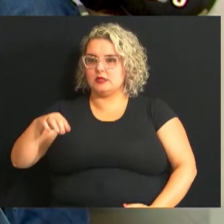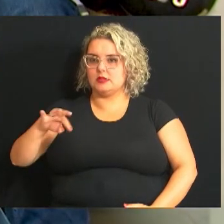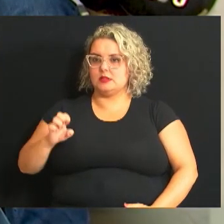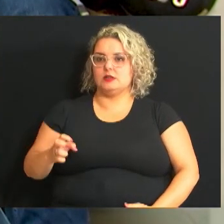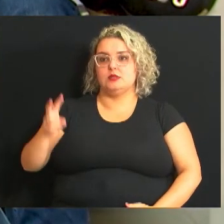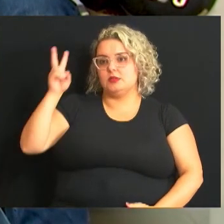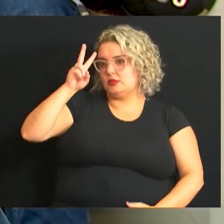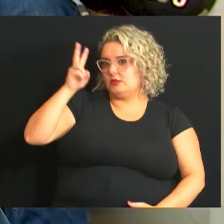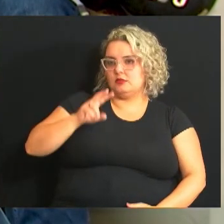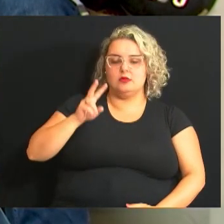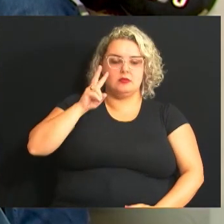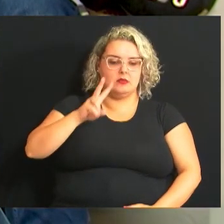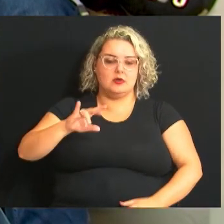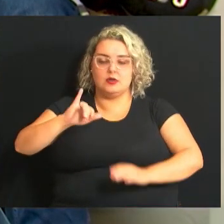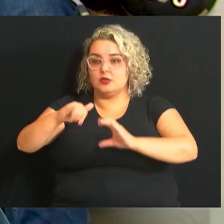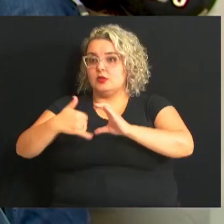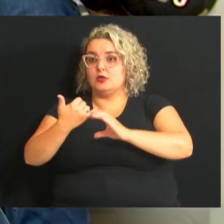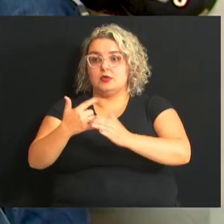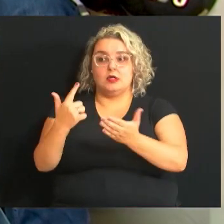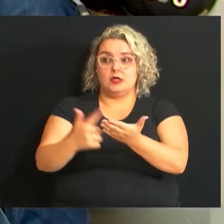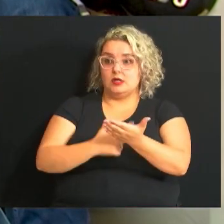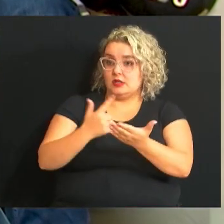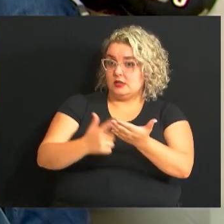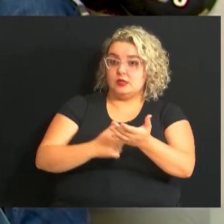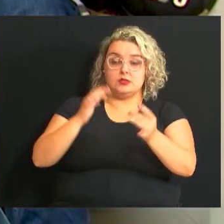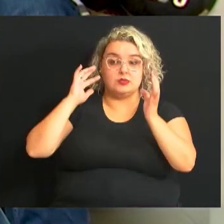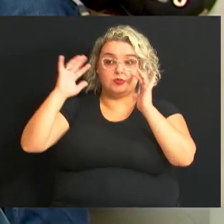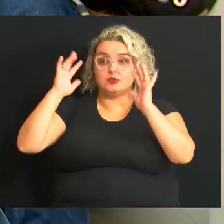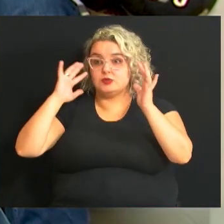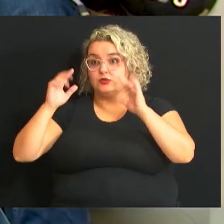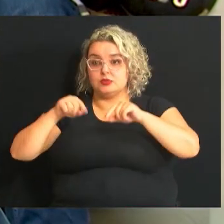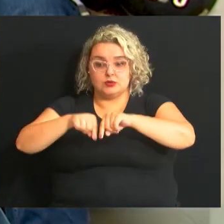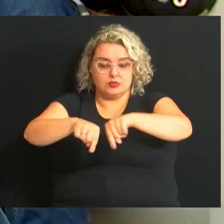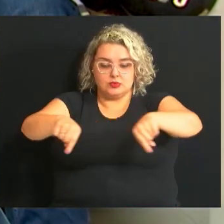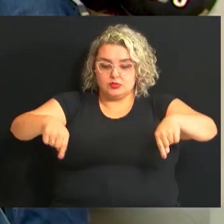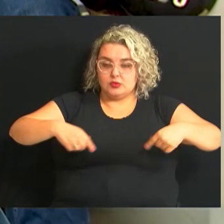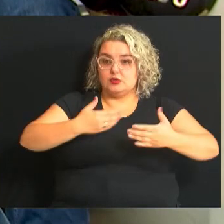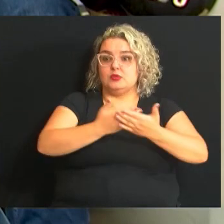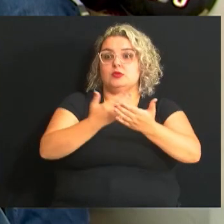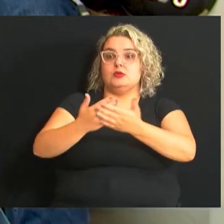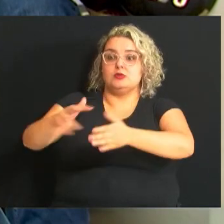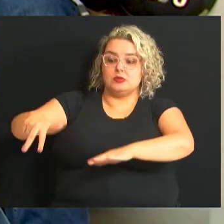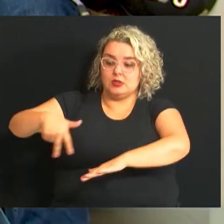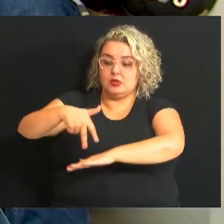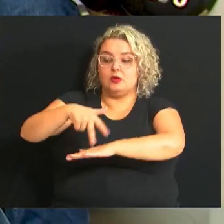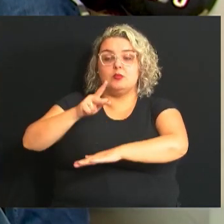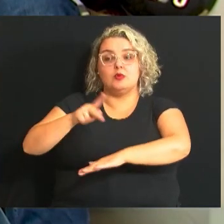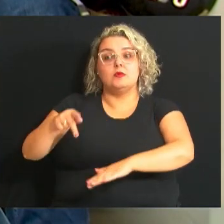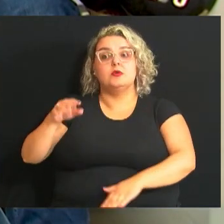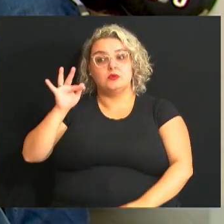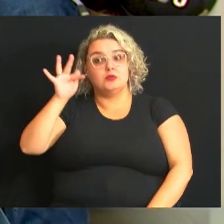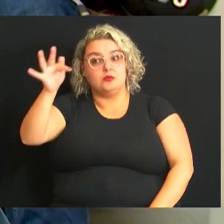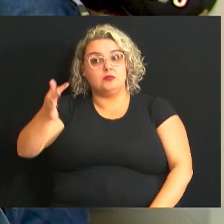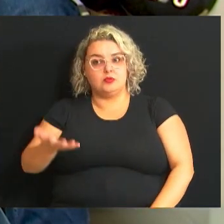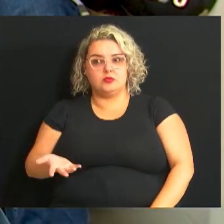YouTube, lia livros e sonhava em estar numa sala, ser professor um dia. E tudo